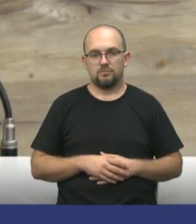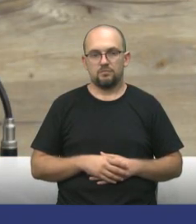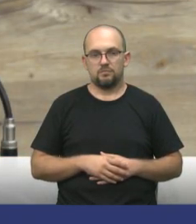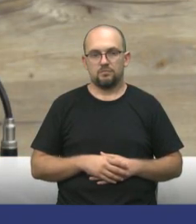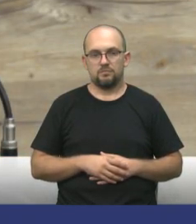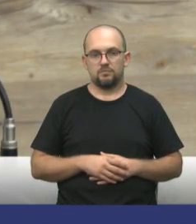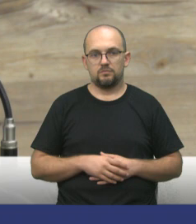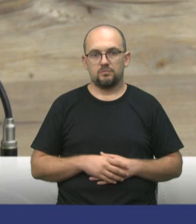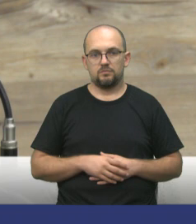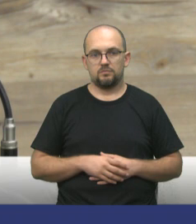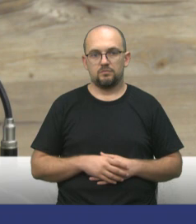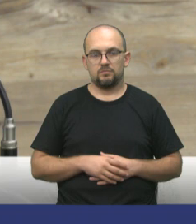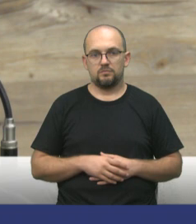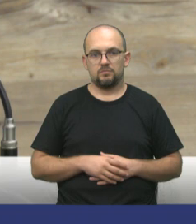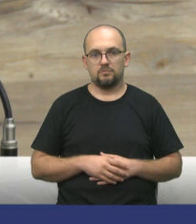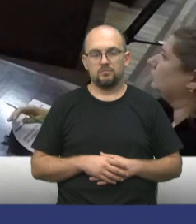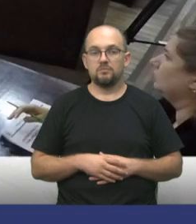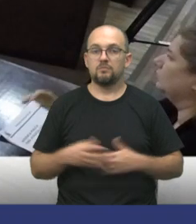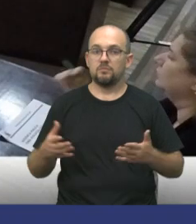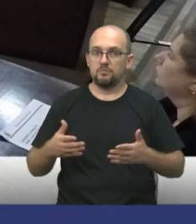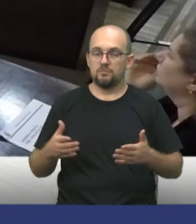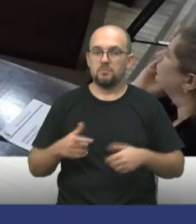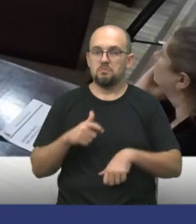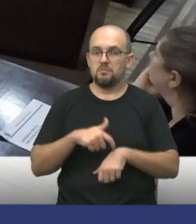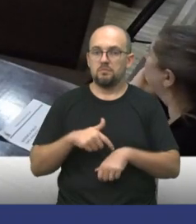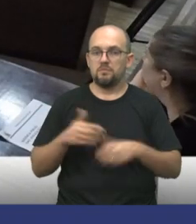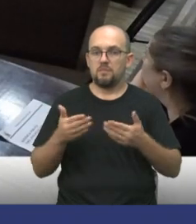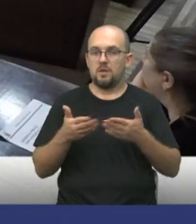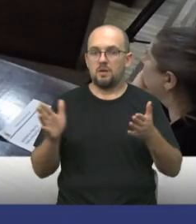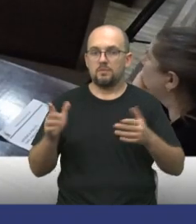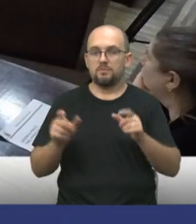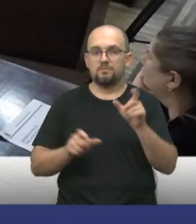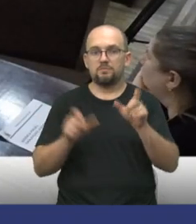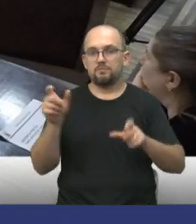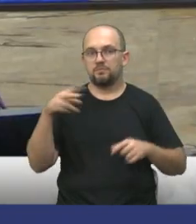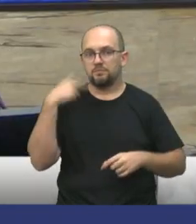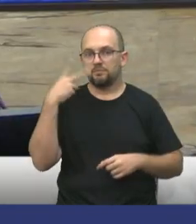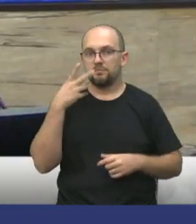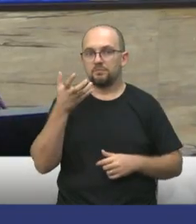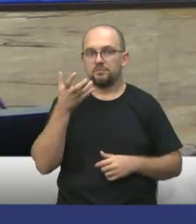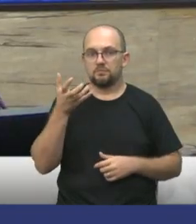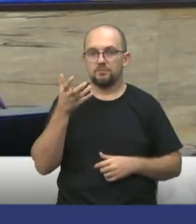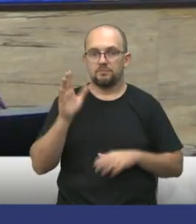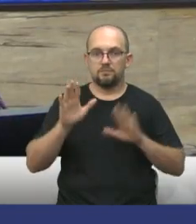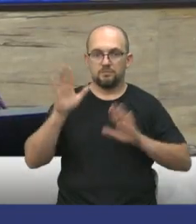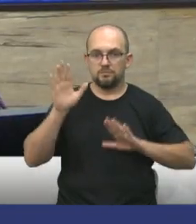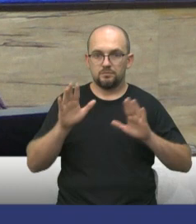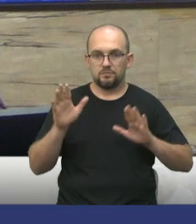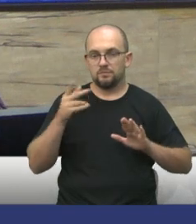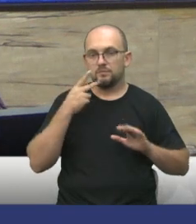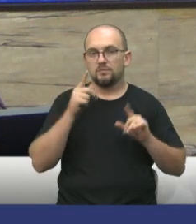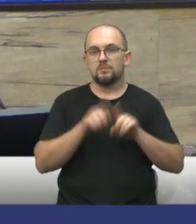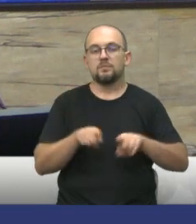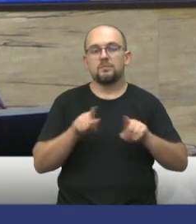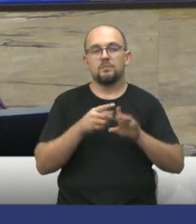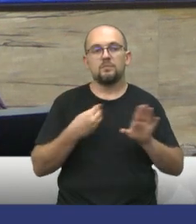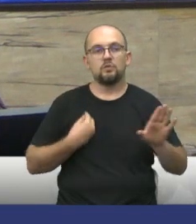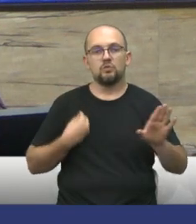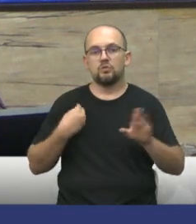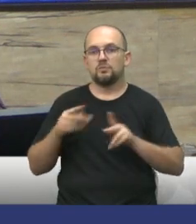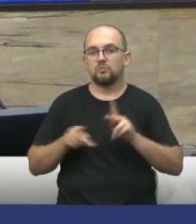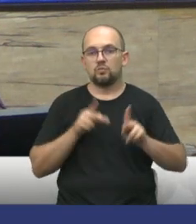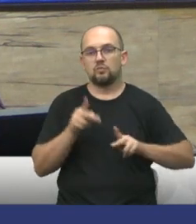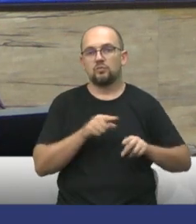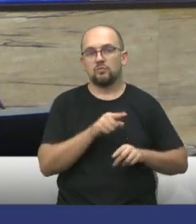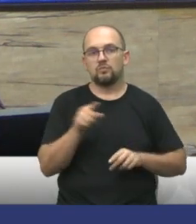Nesse momento, eu abro a palavra para a manifestação dos senhores vereadores e para o público presente, se assim